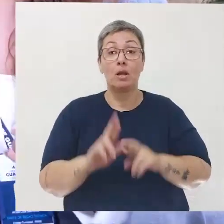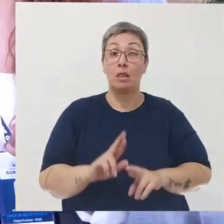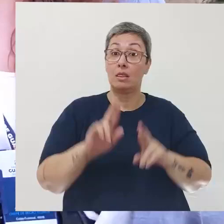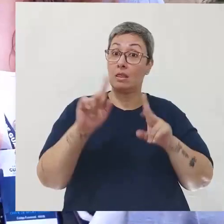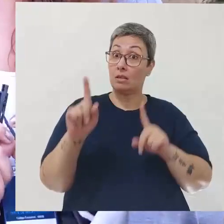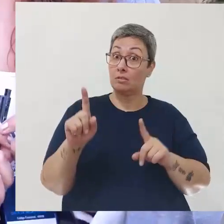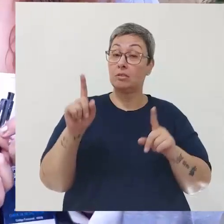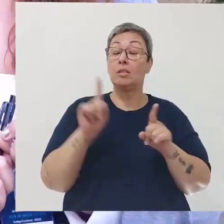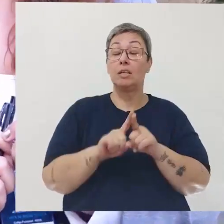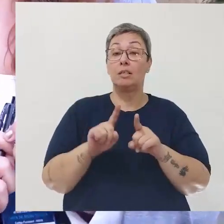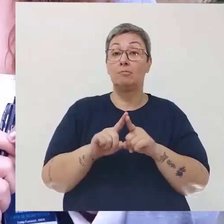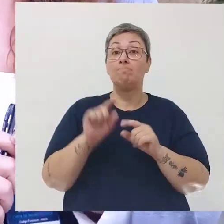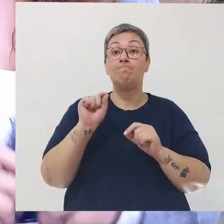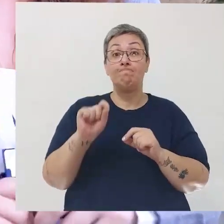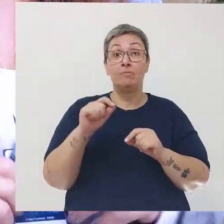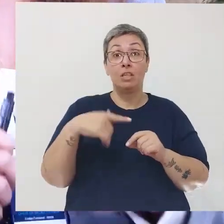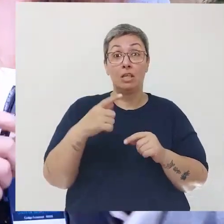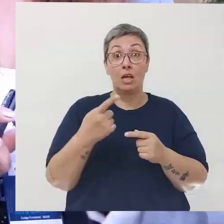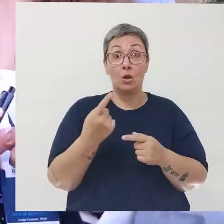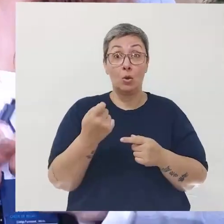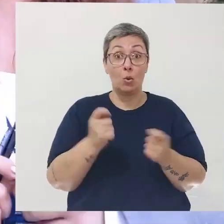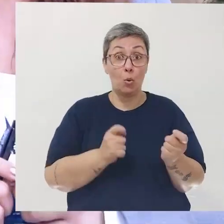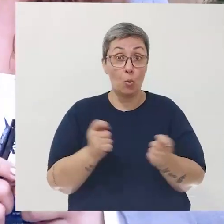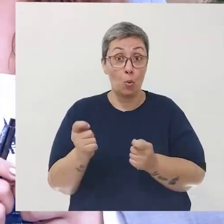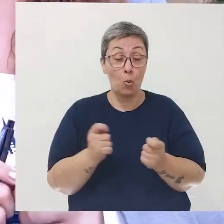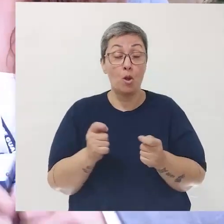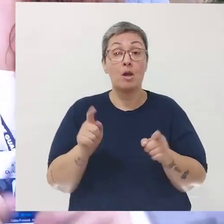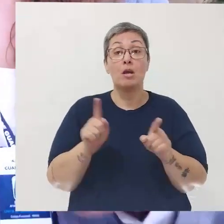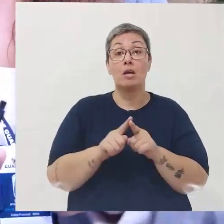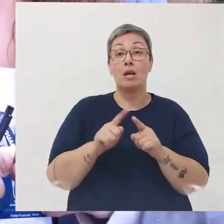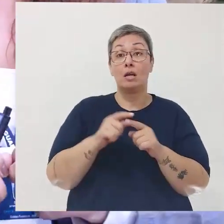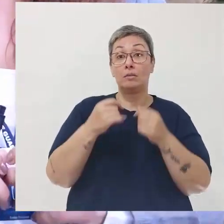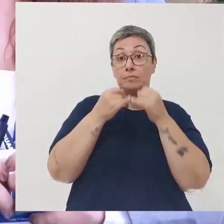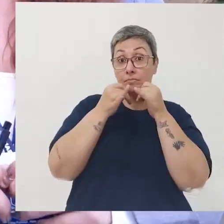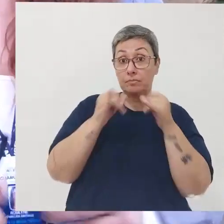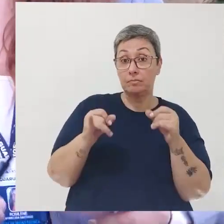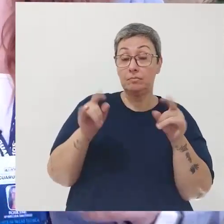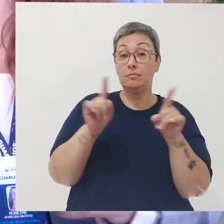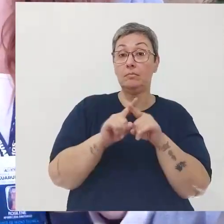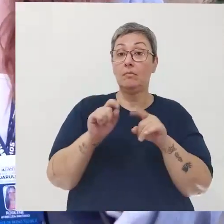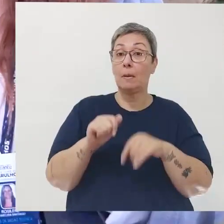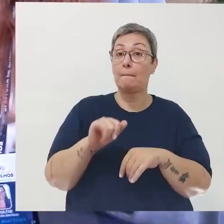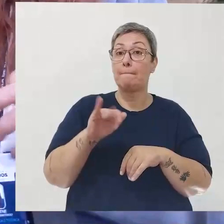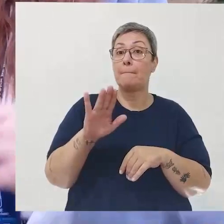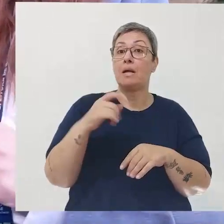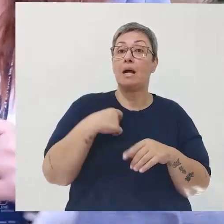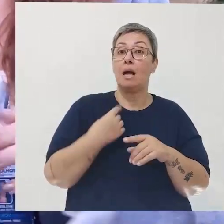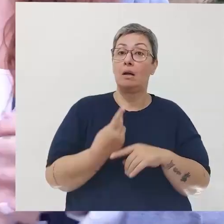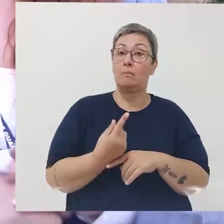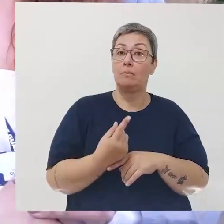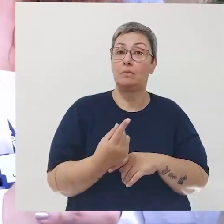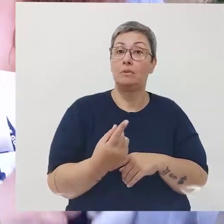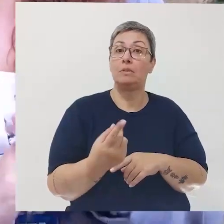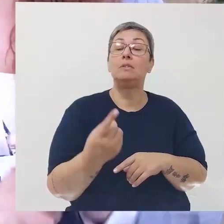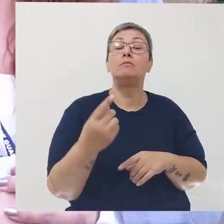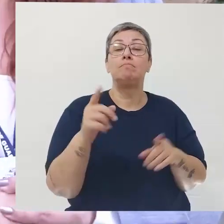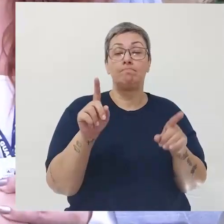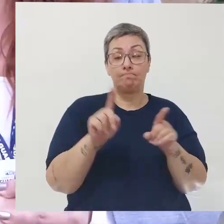porque a diferença entre elas são a economia de energia e maior